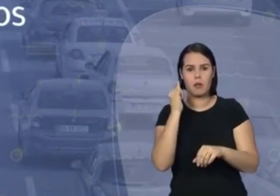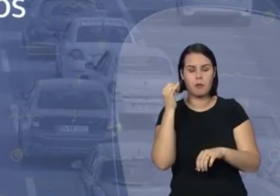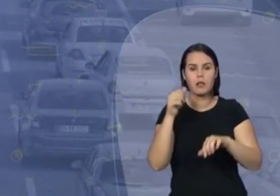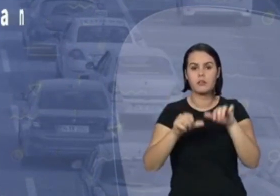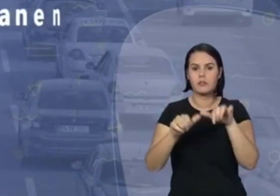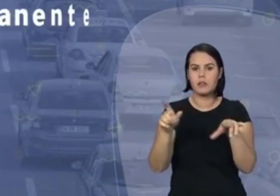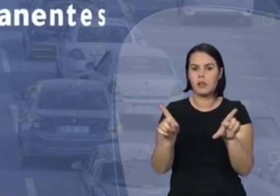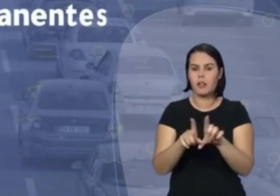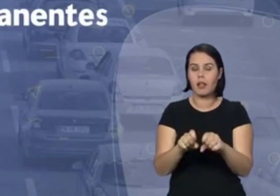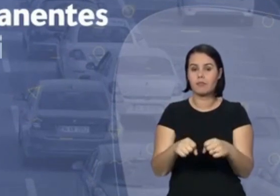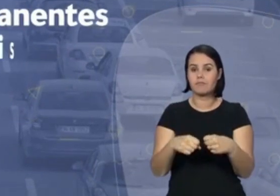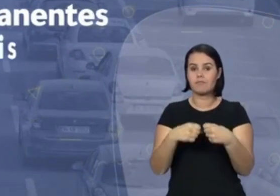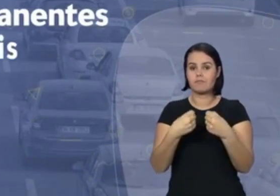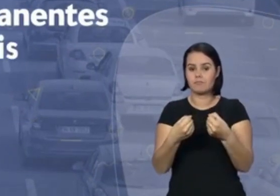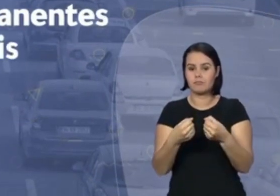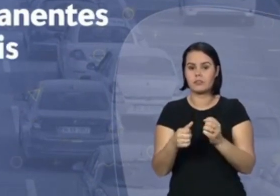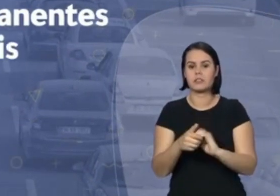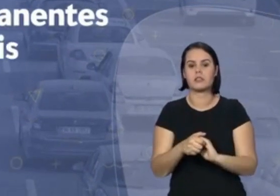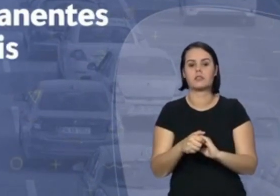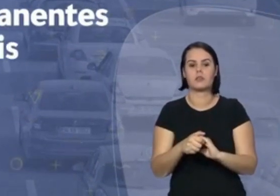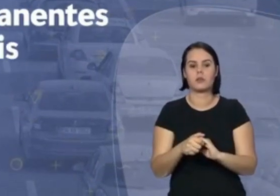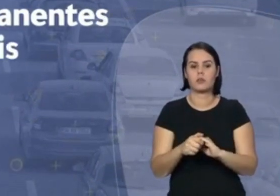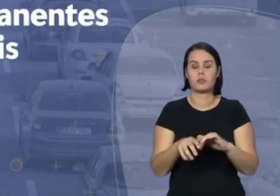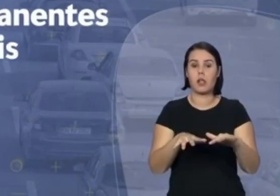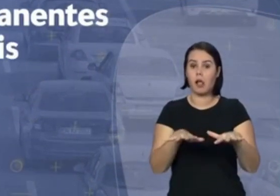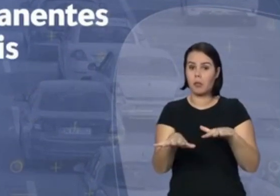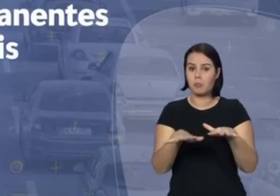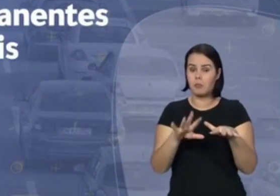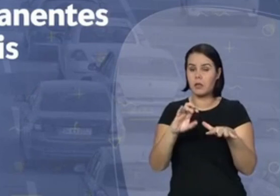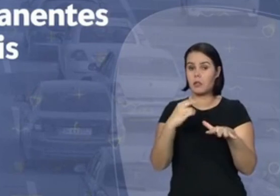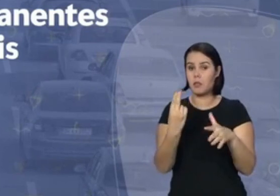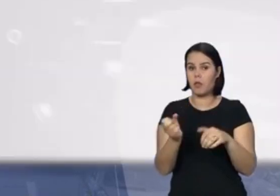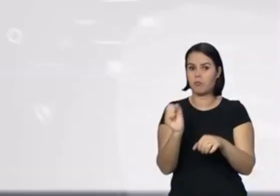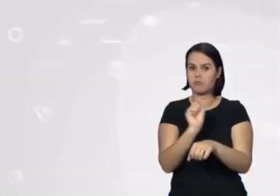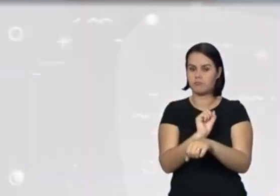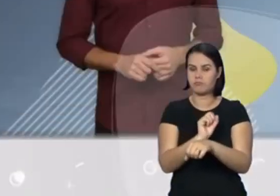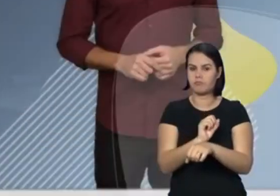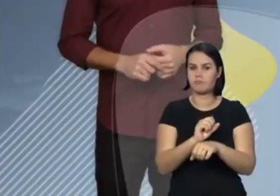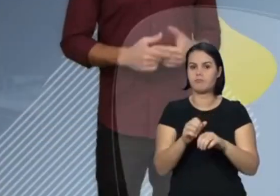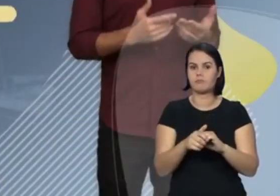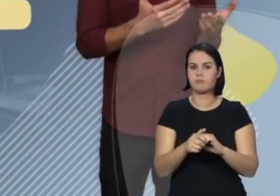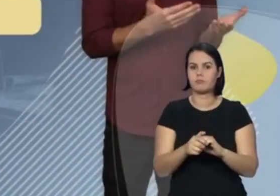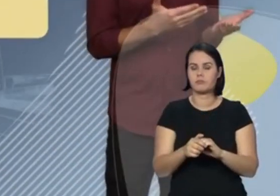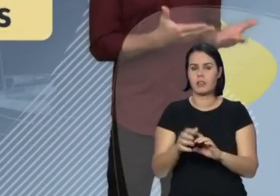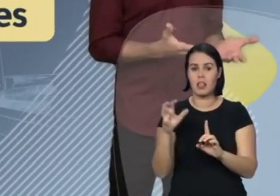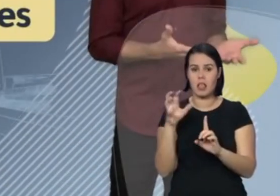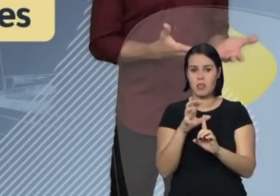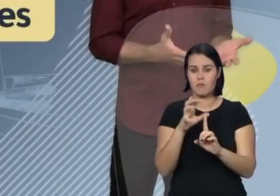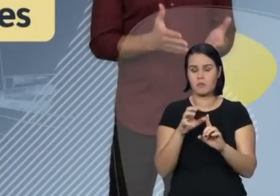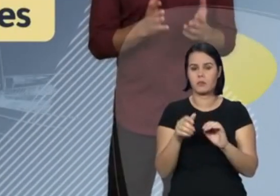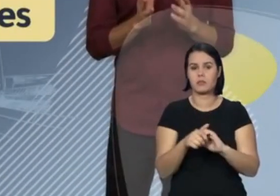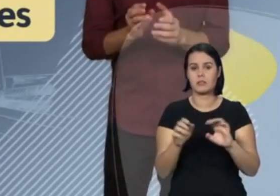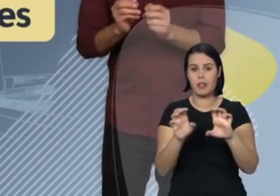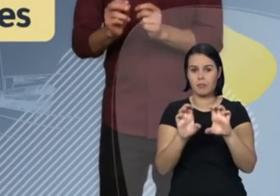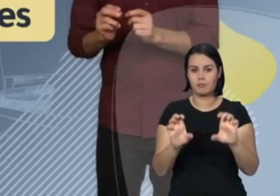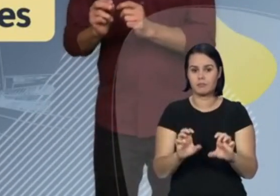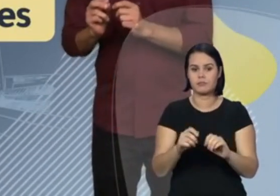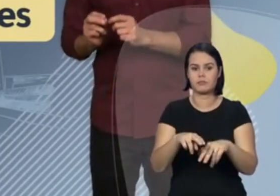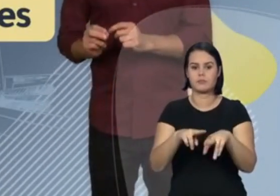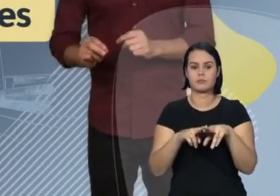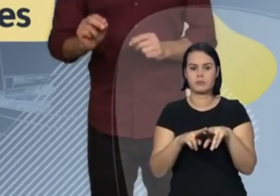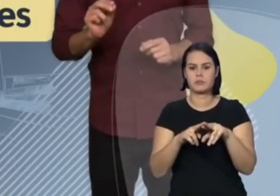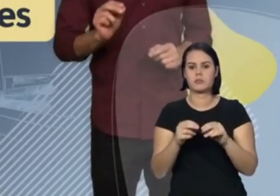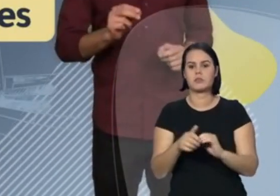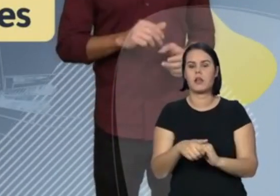os esforços, permanentes e móveis, que atuarão sobre a obra. Os esforços permanentes são praticamente